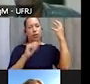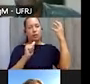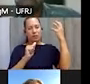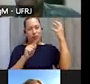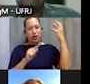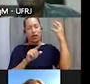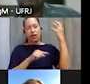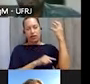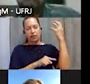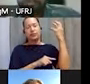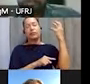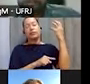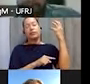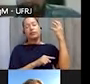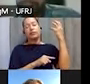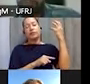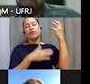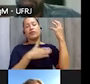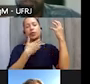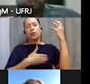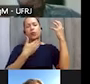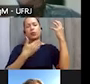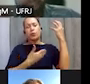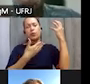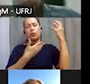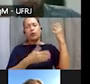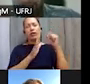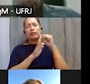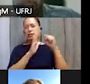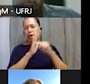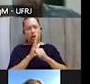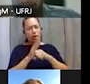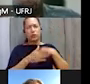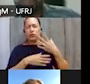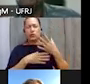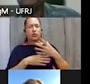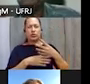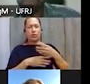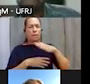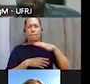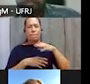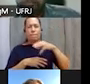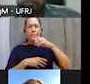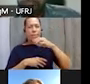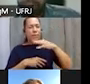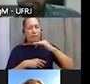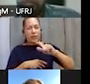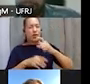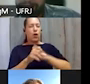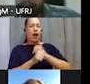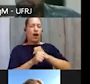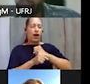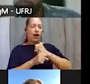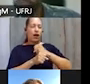jutaí, que, ao longo de séculos, ou aliás, milhares e milhares de anos, tiveram